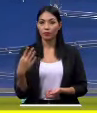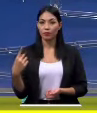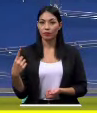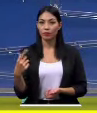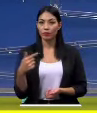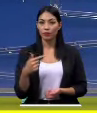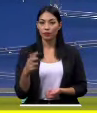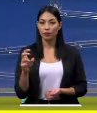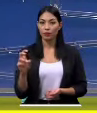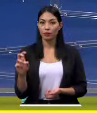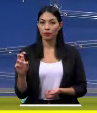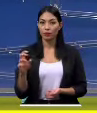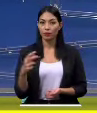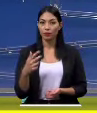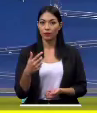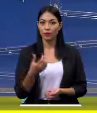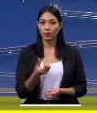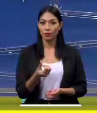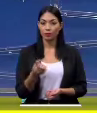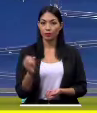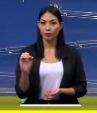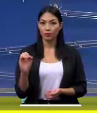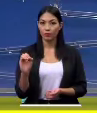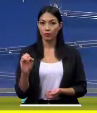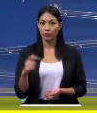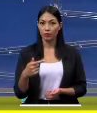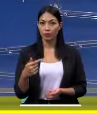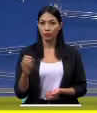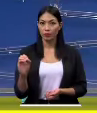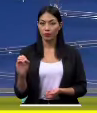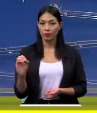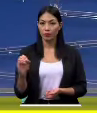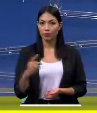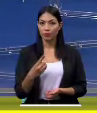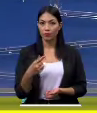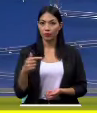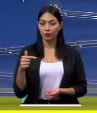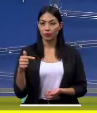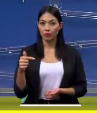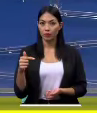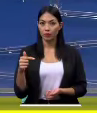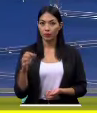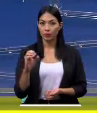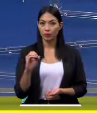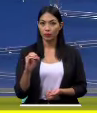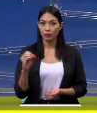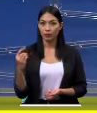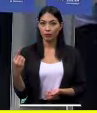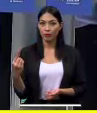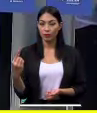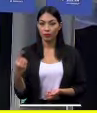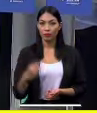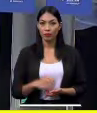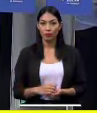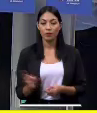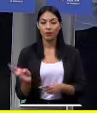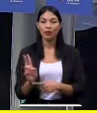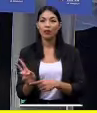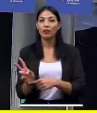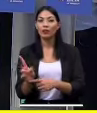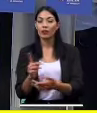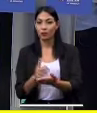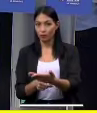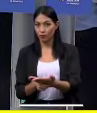41, 75, 60, 70, 17 e 01. Os